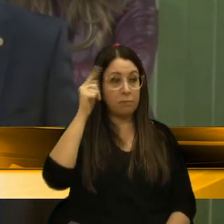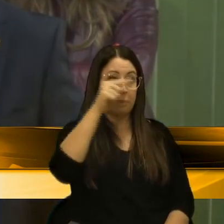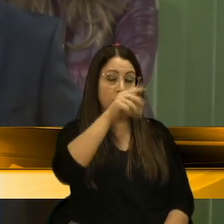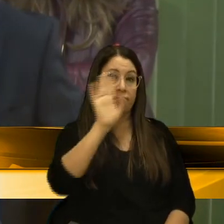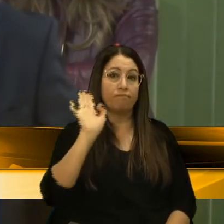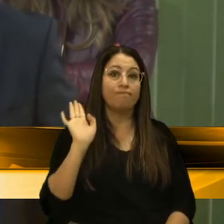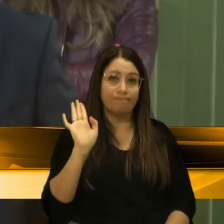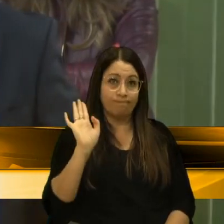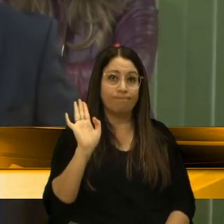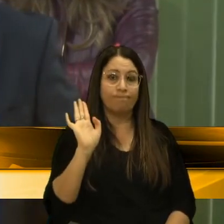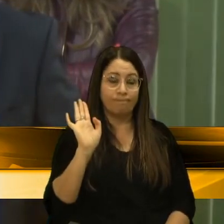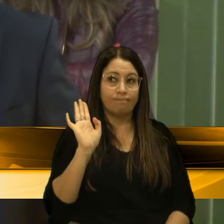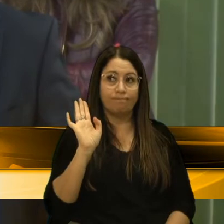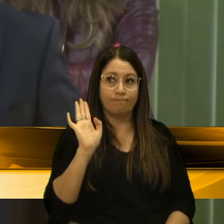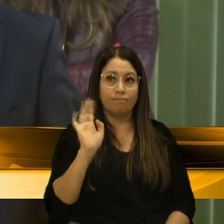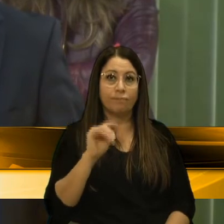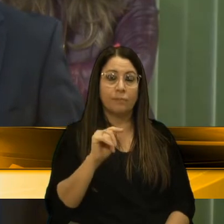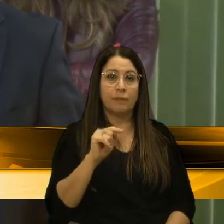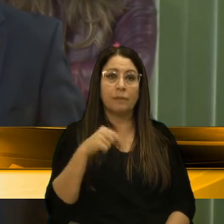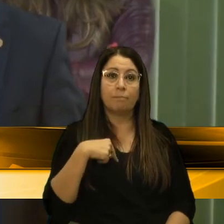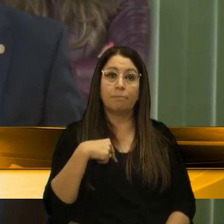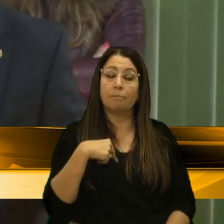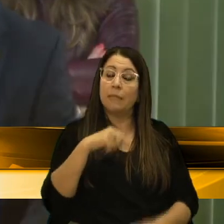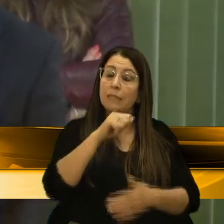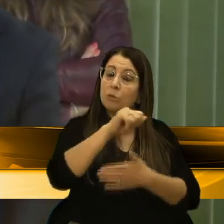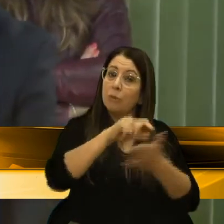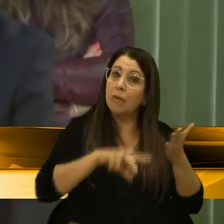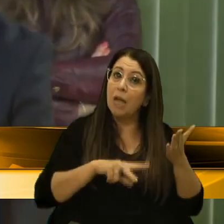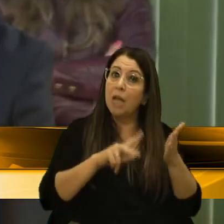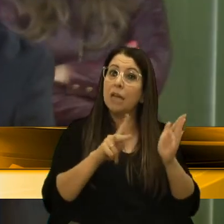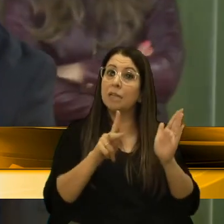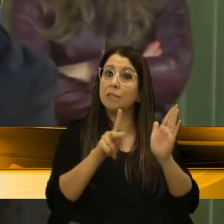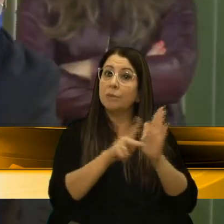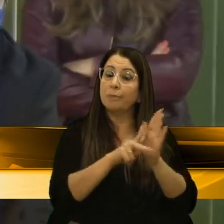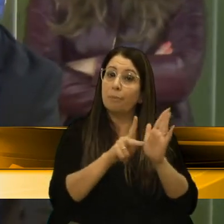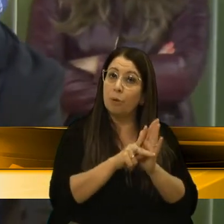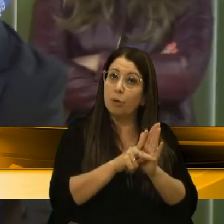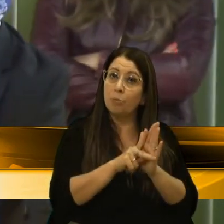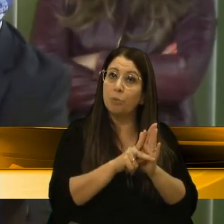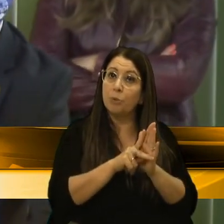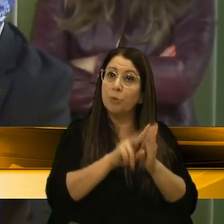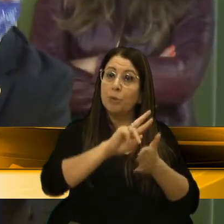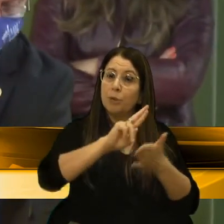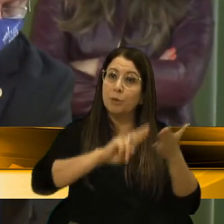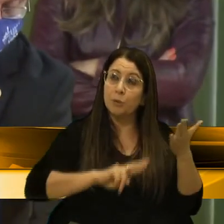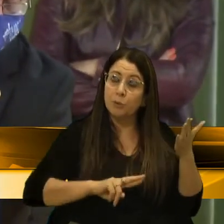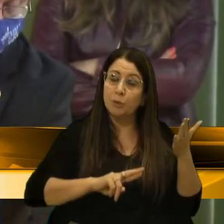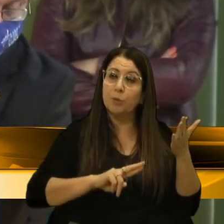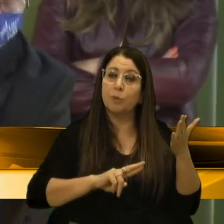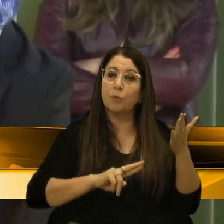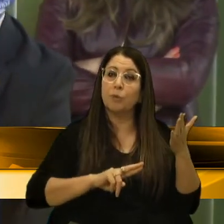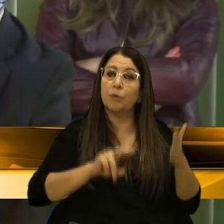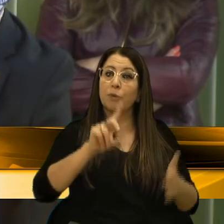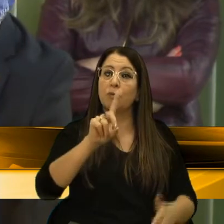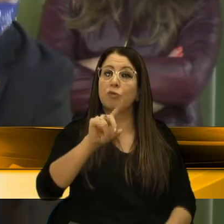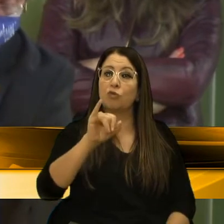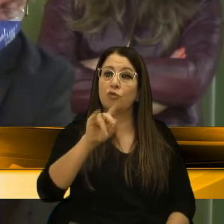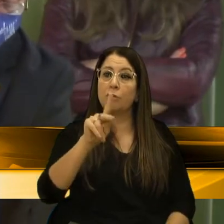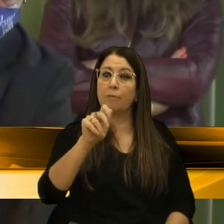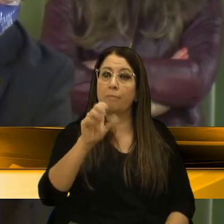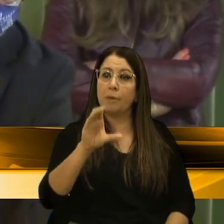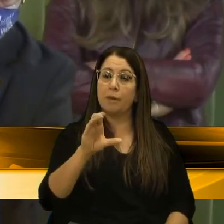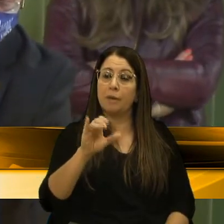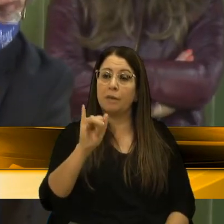ele, certo? Mas com uma análise que, que o próprio relatório do IPAC, do DIPAC e